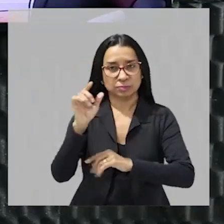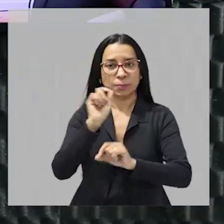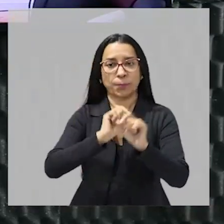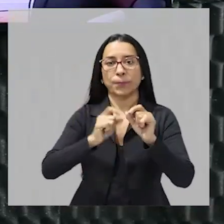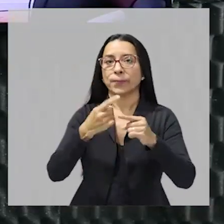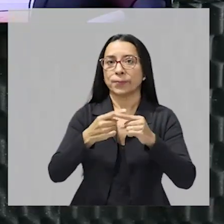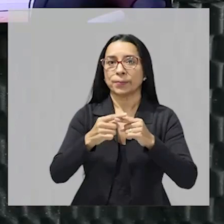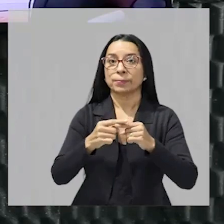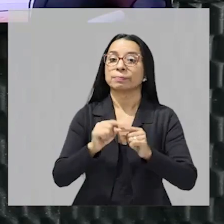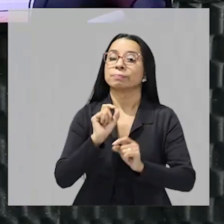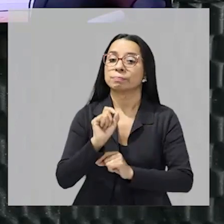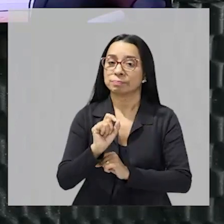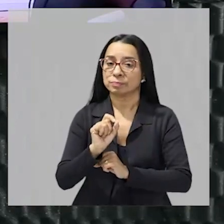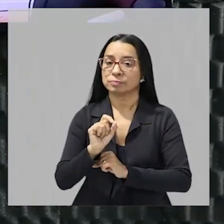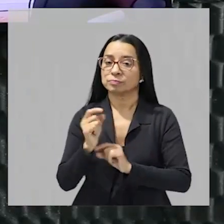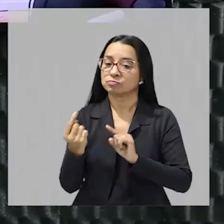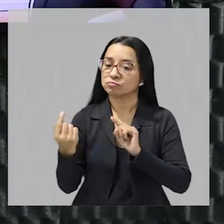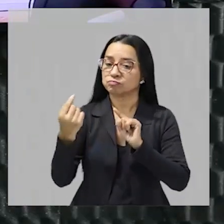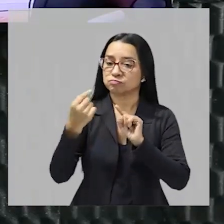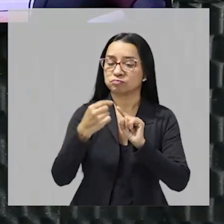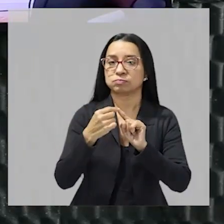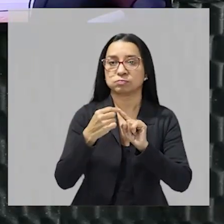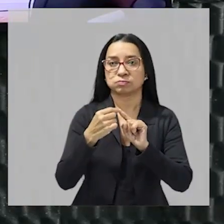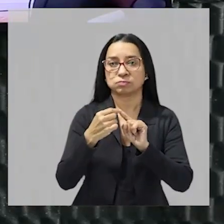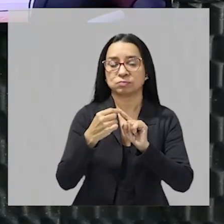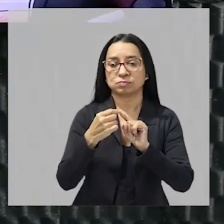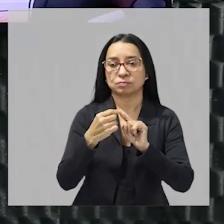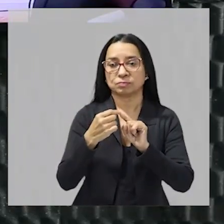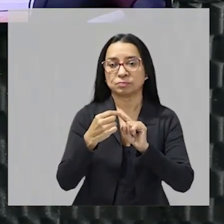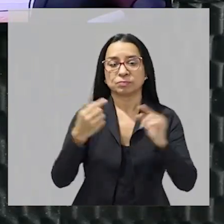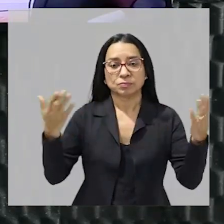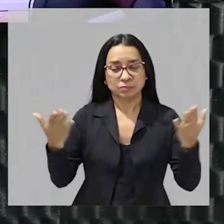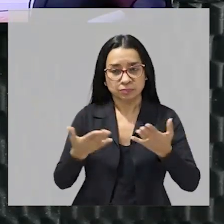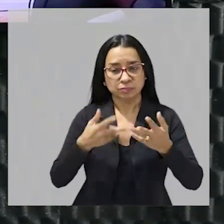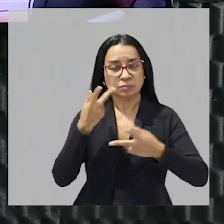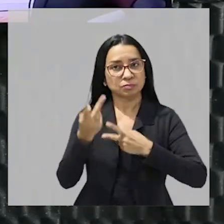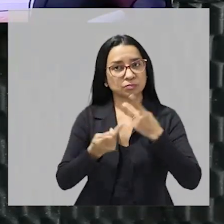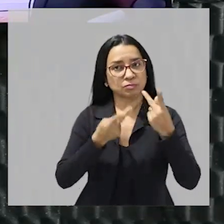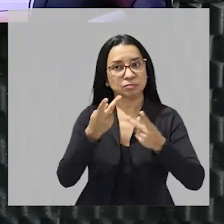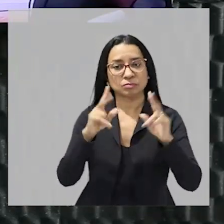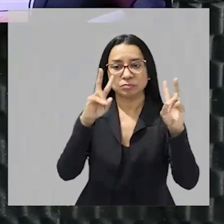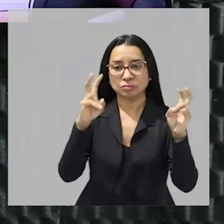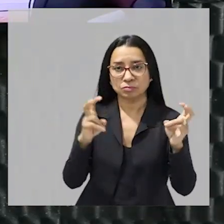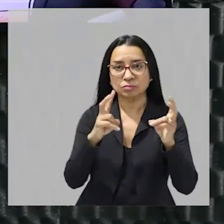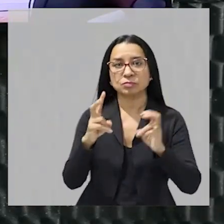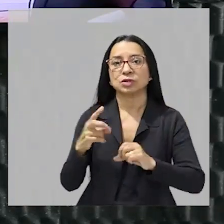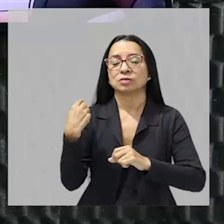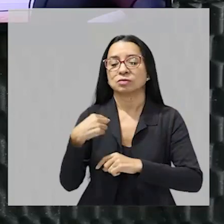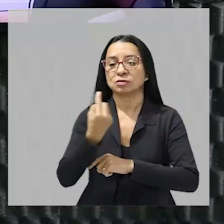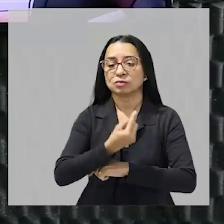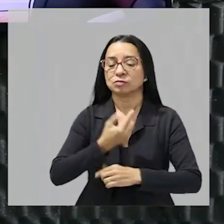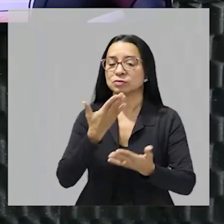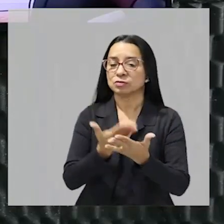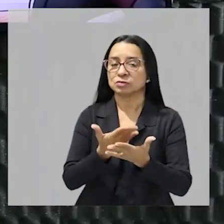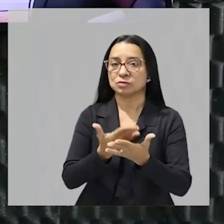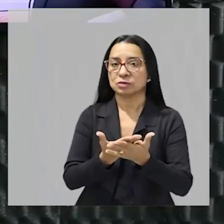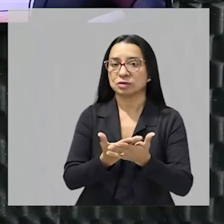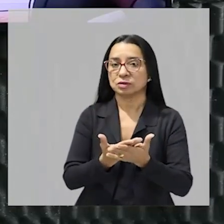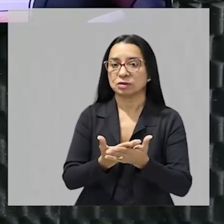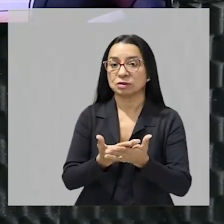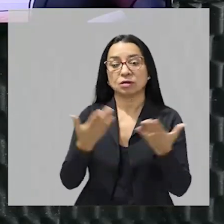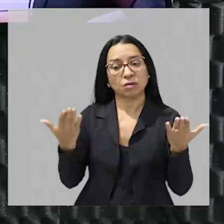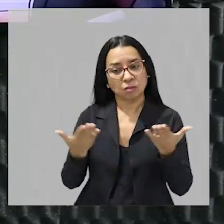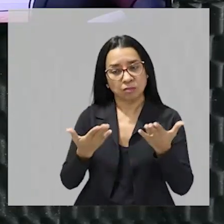a nossa missão, belezinha? E hoje, galera, tá falando sobre a temática que nós vamos trabalhar, tá? Tô trazendo hoje para